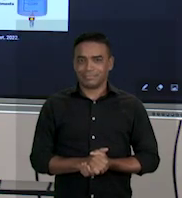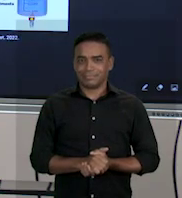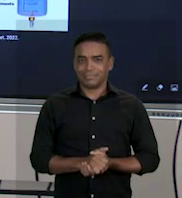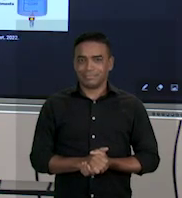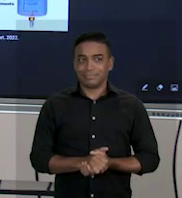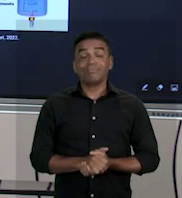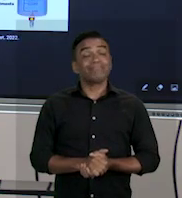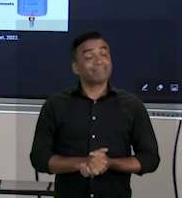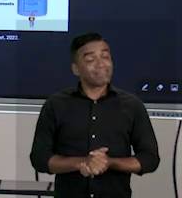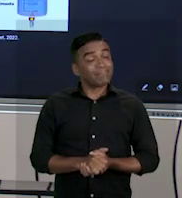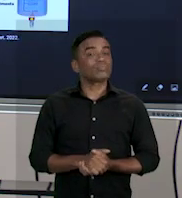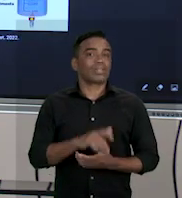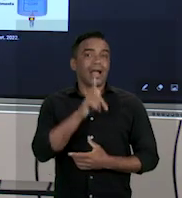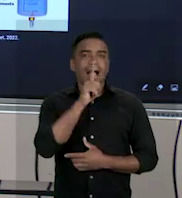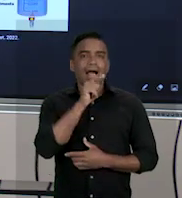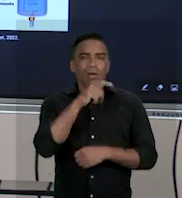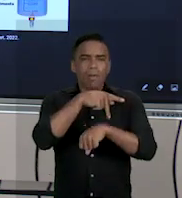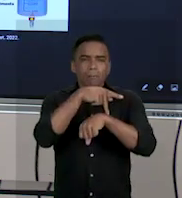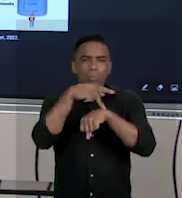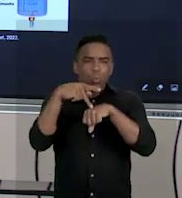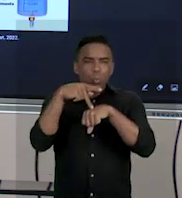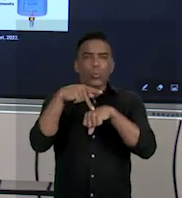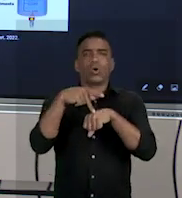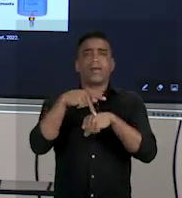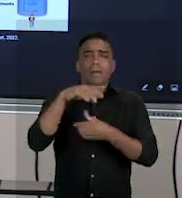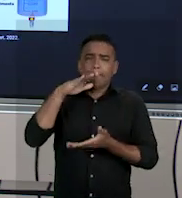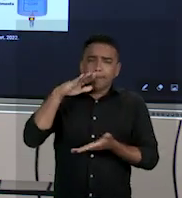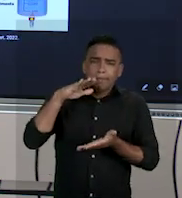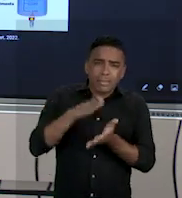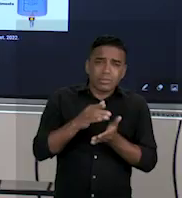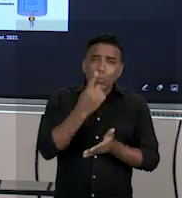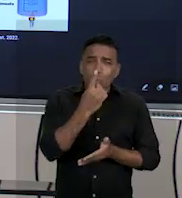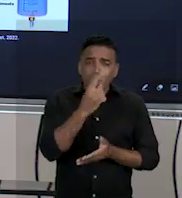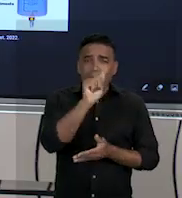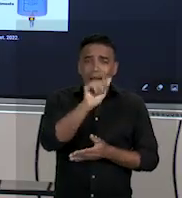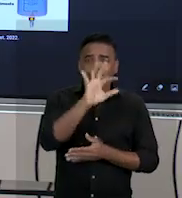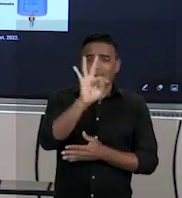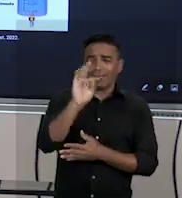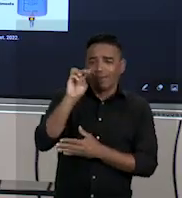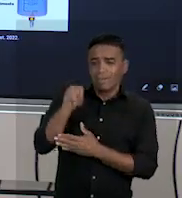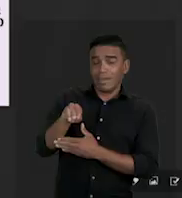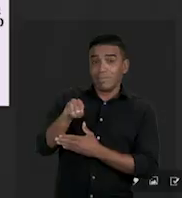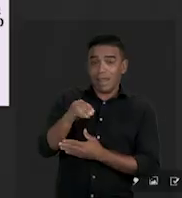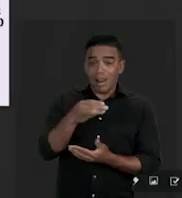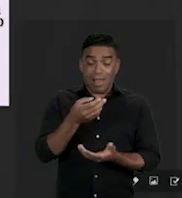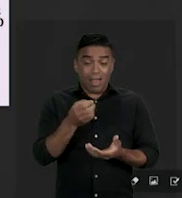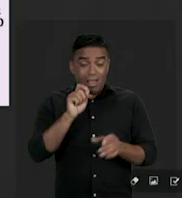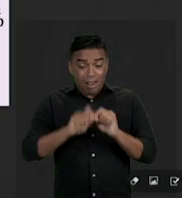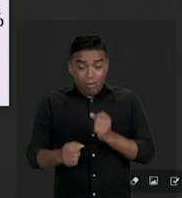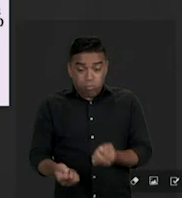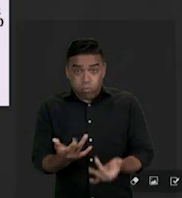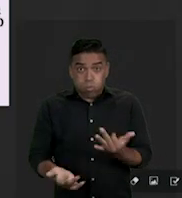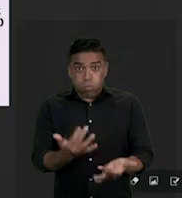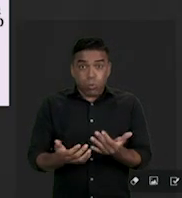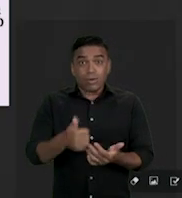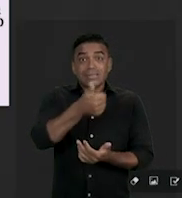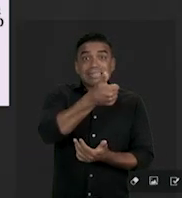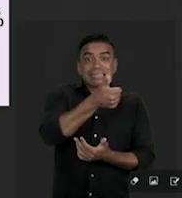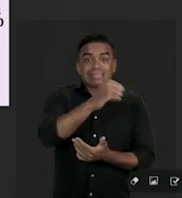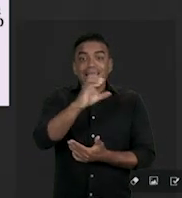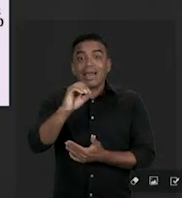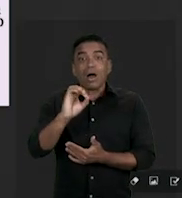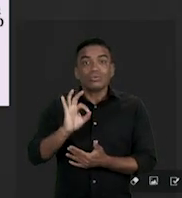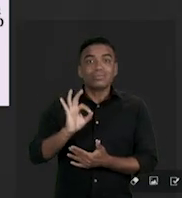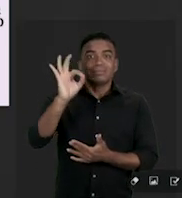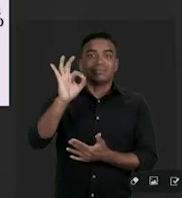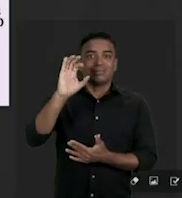Bom, a água pura, na pressão de 1 atm, ela vai ebulir a 100 graus Celsius. Então, a 100 graus, eu